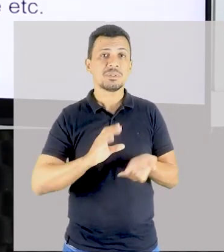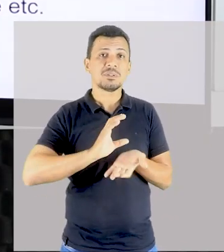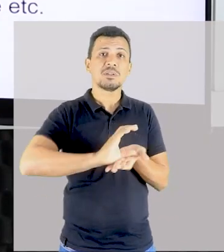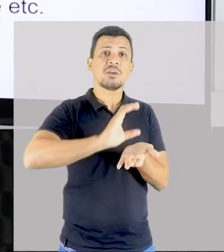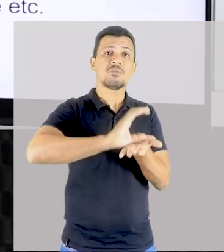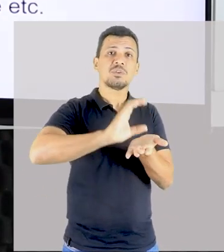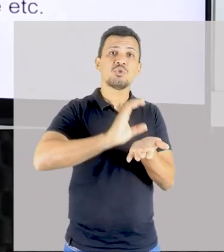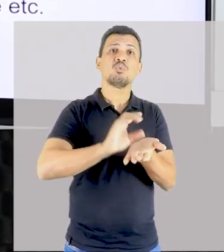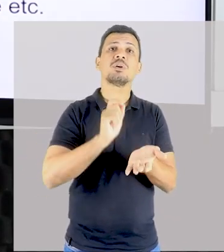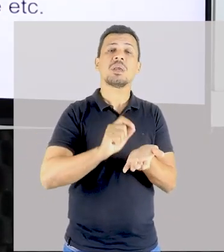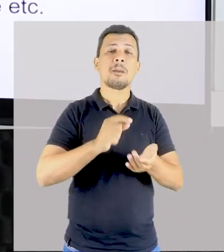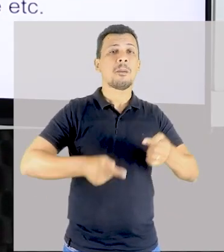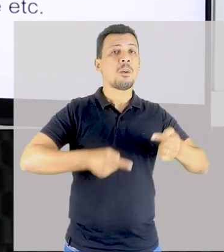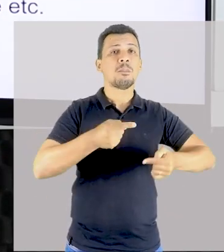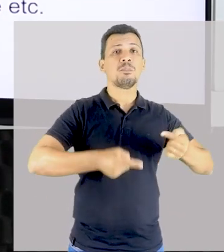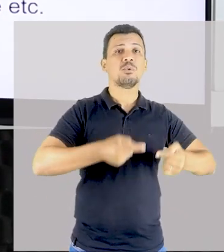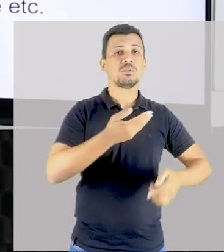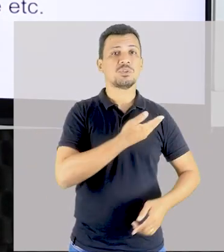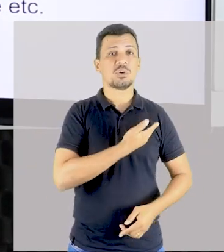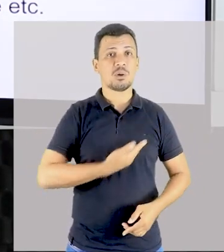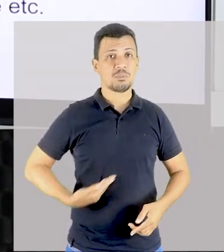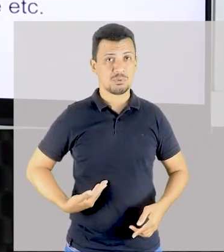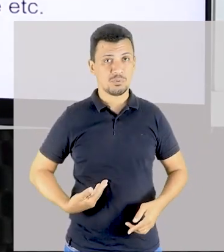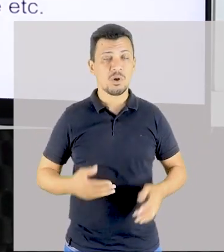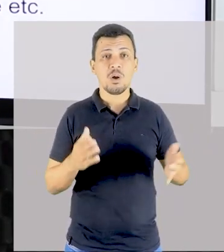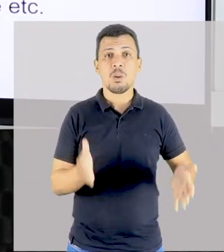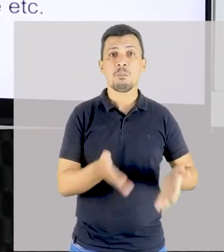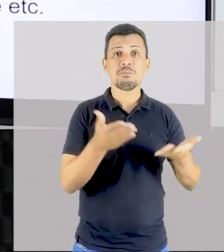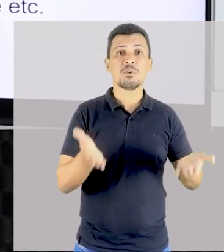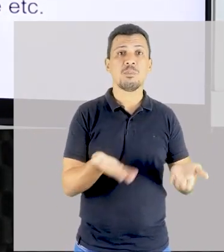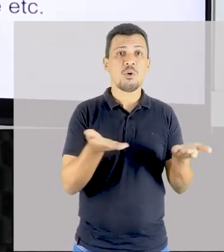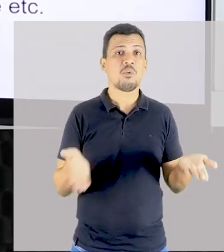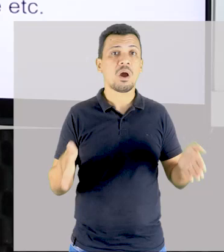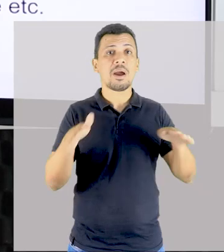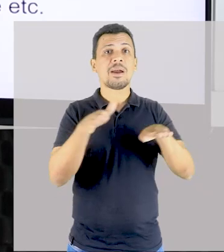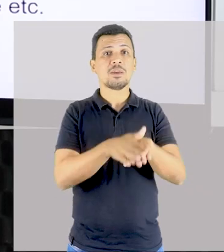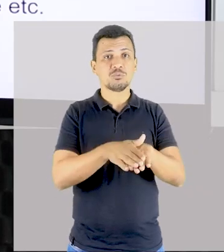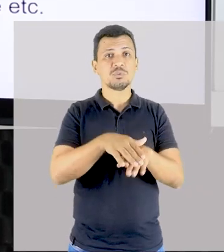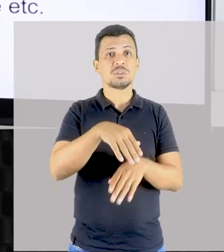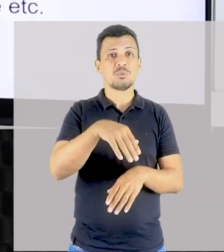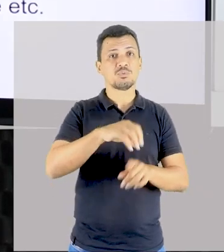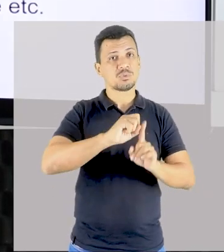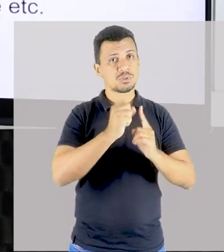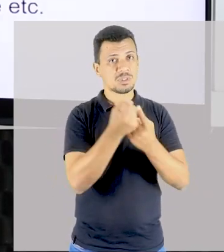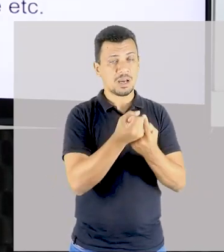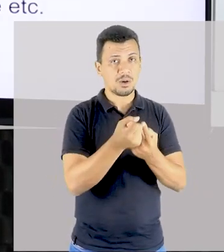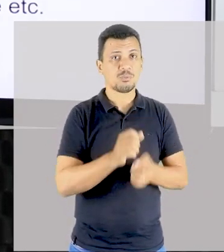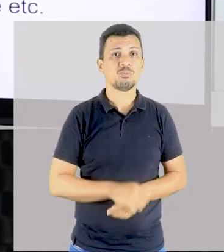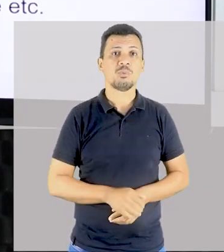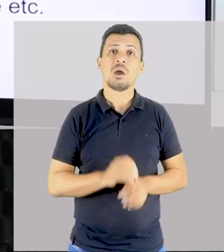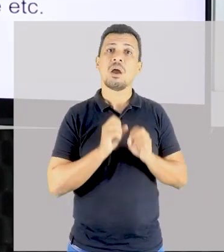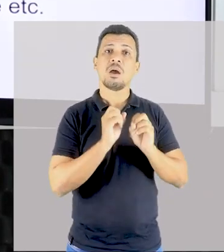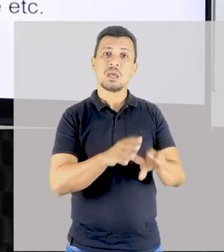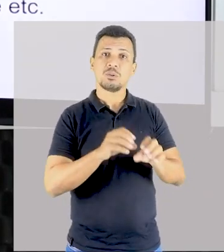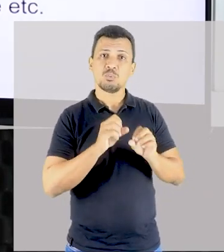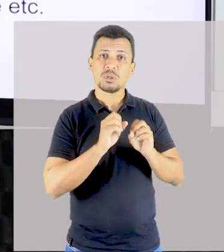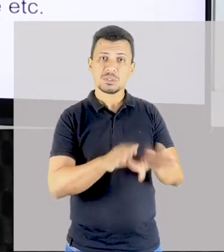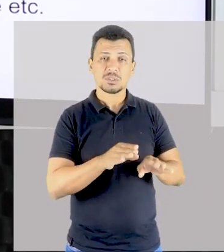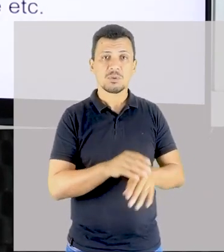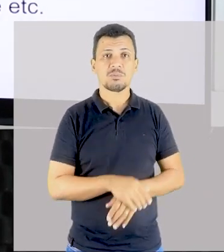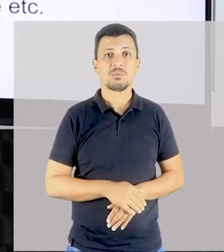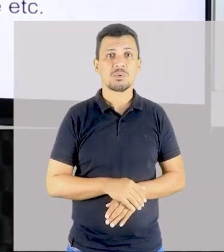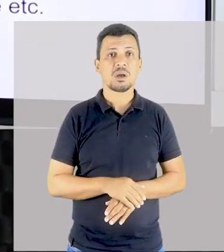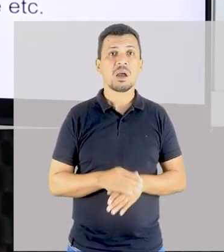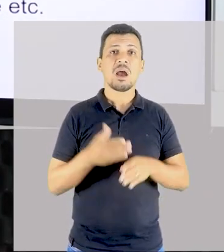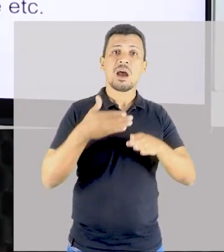em políticas públicas que promovam a inclusão social a educação o